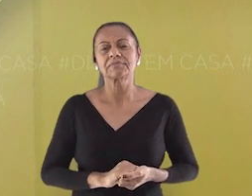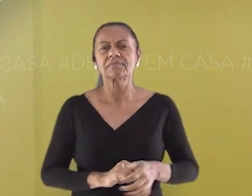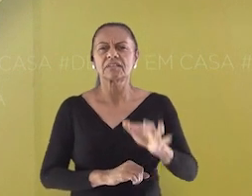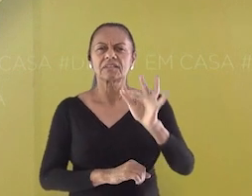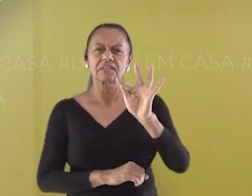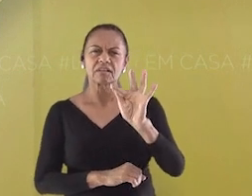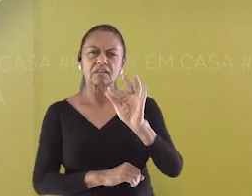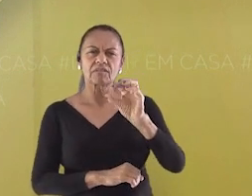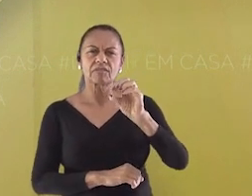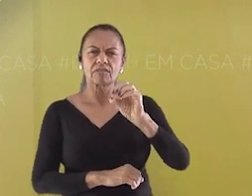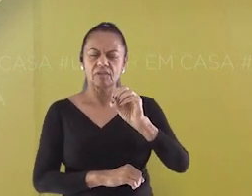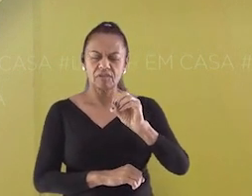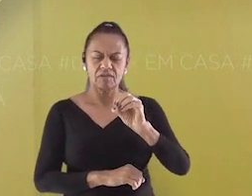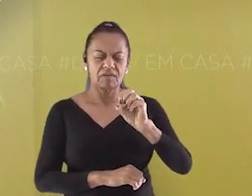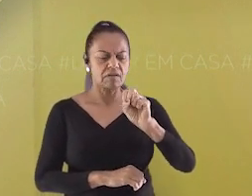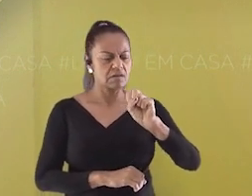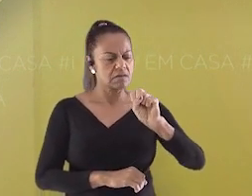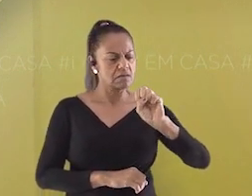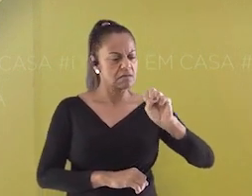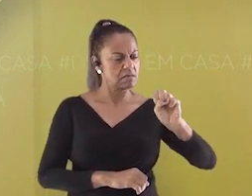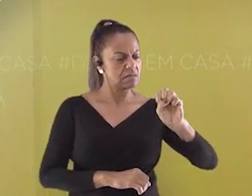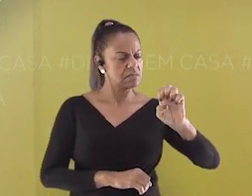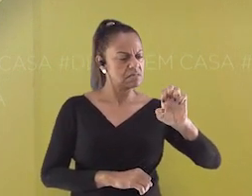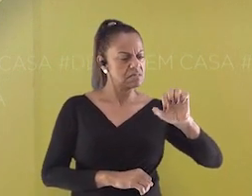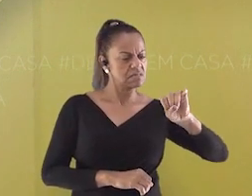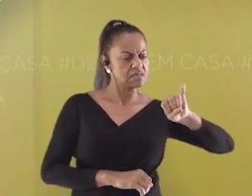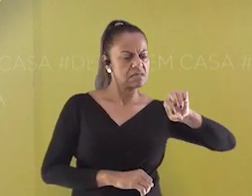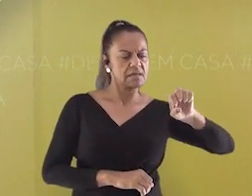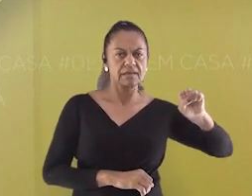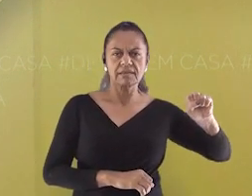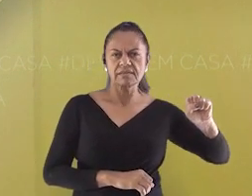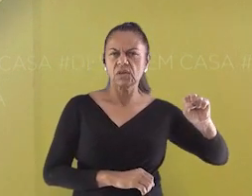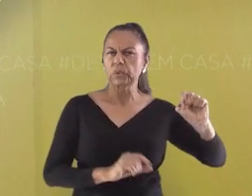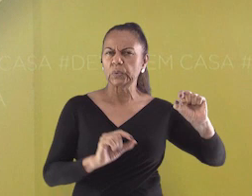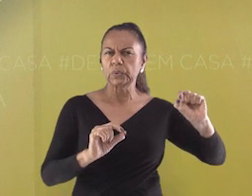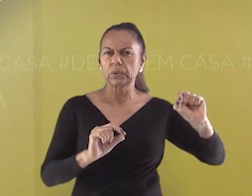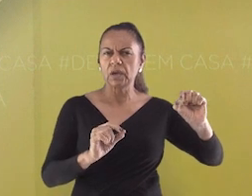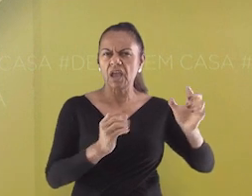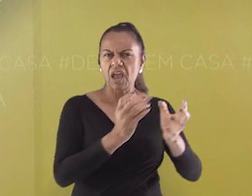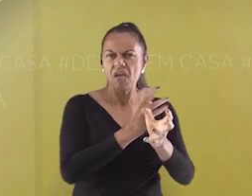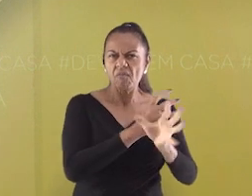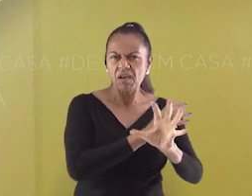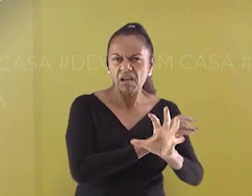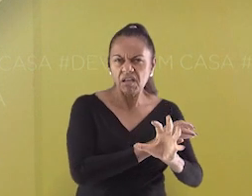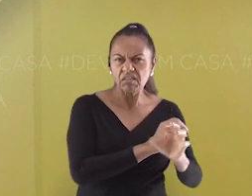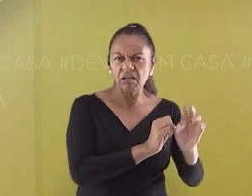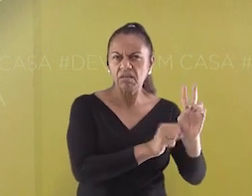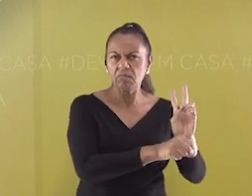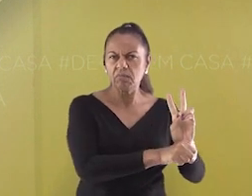Mas me diz aí, fósseis são apenas os ossos conservados?